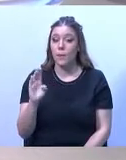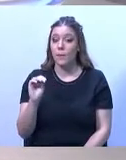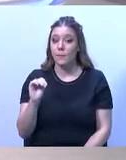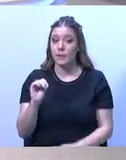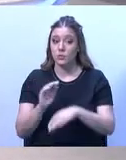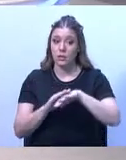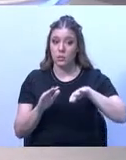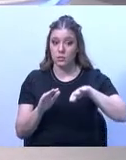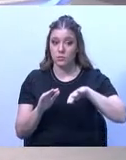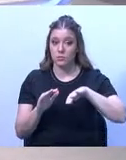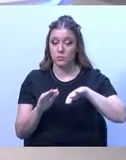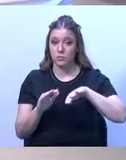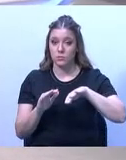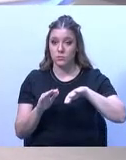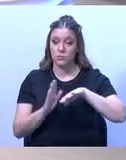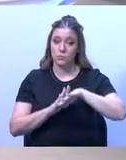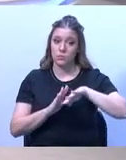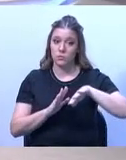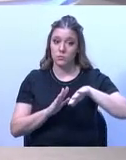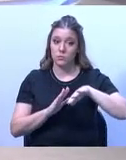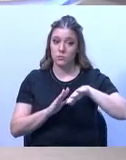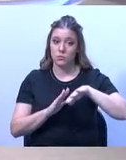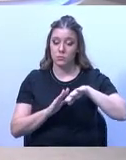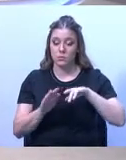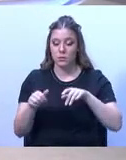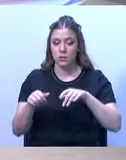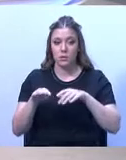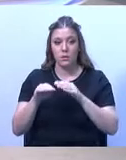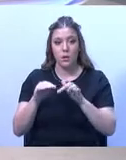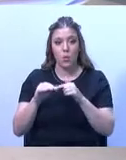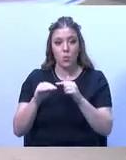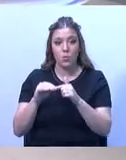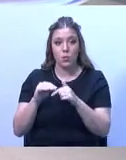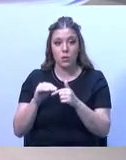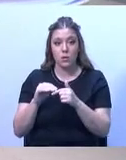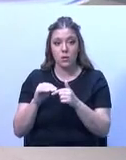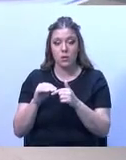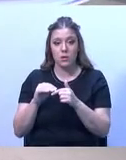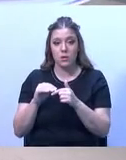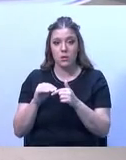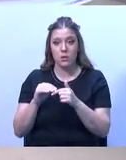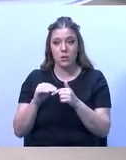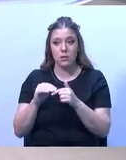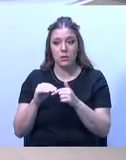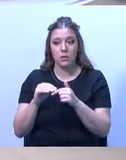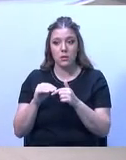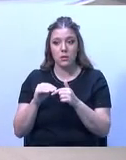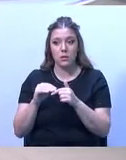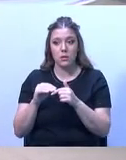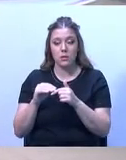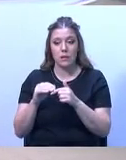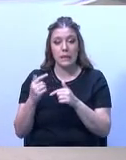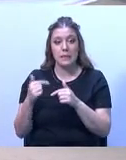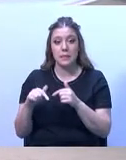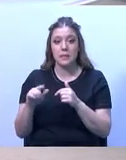lado direito, tanto o do lado direito, tanto da unha e tanto lateral, tanto da mais, que era mais grossa, e